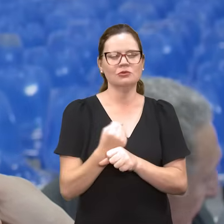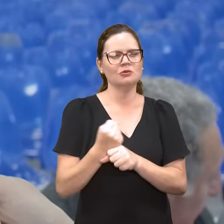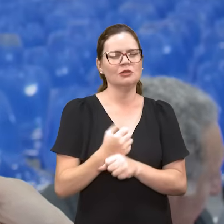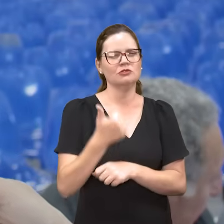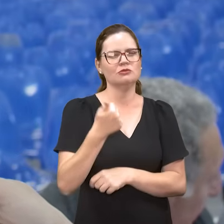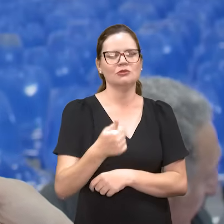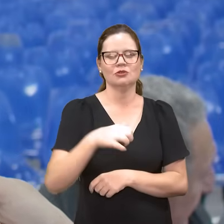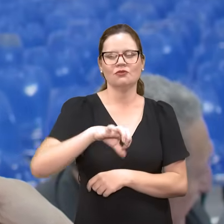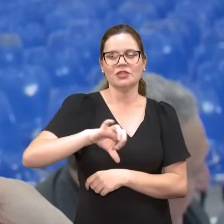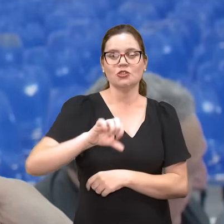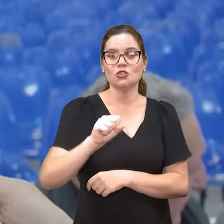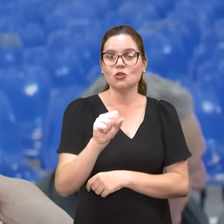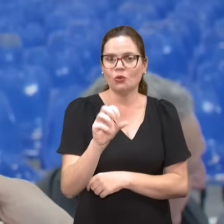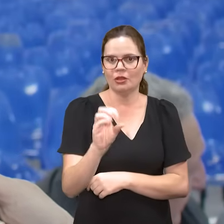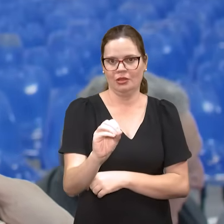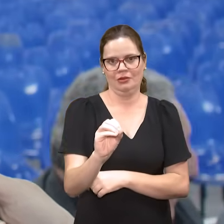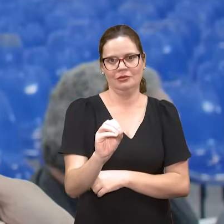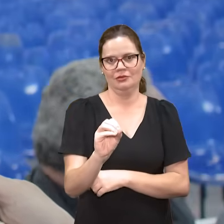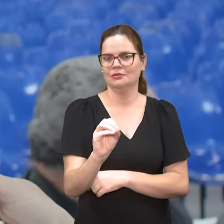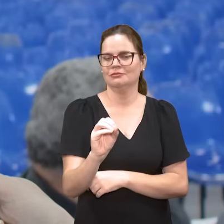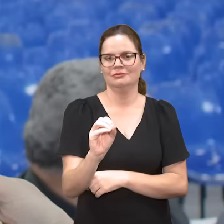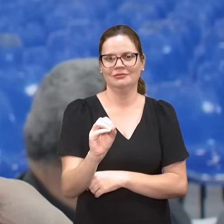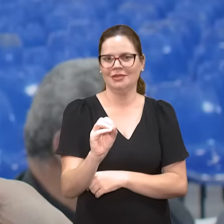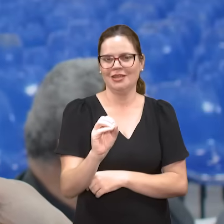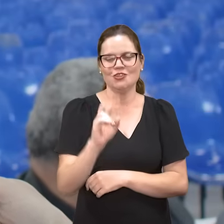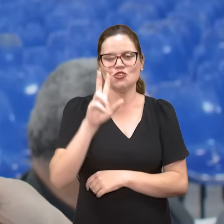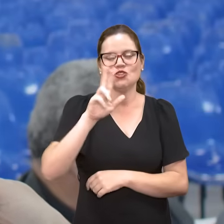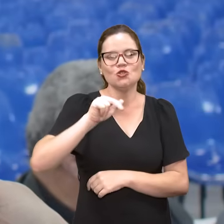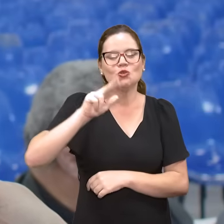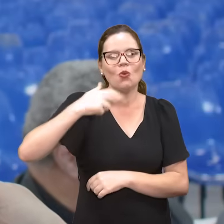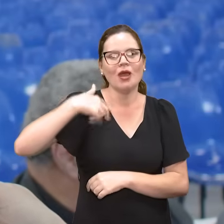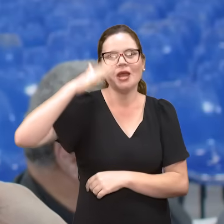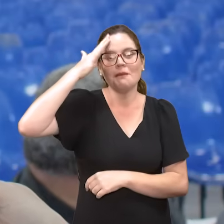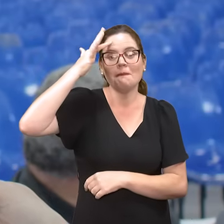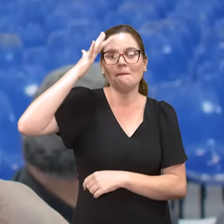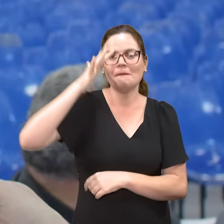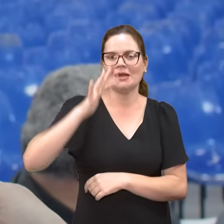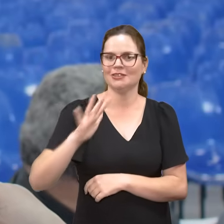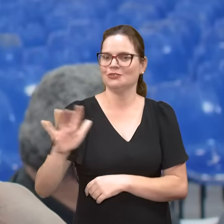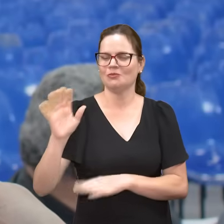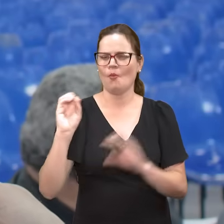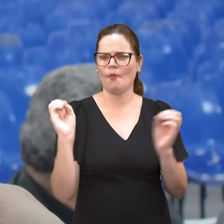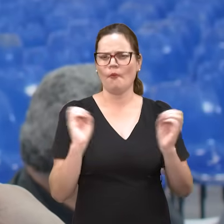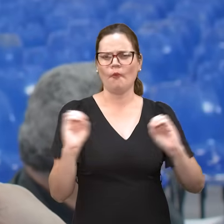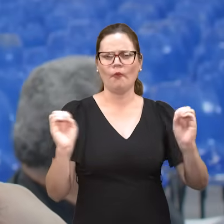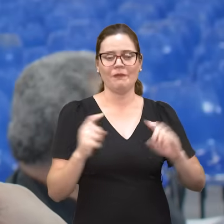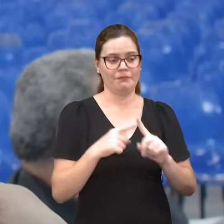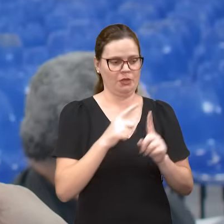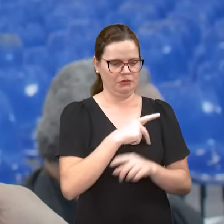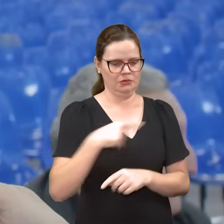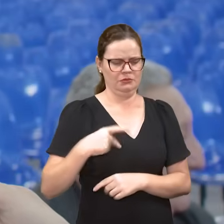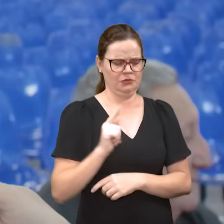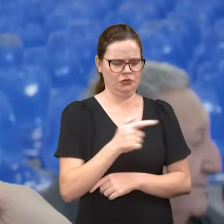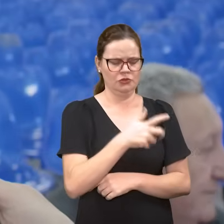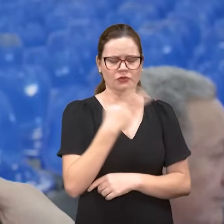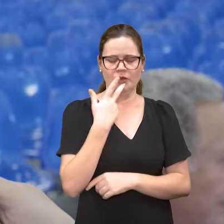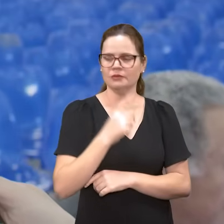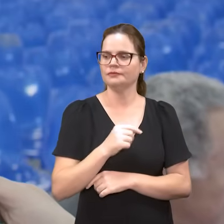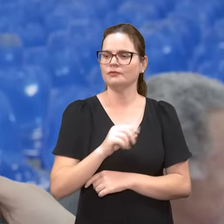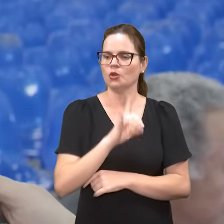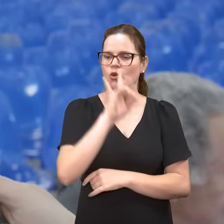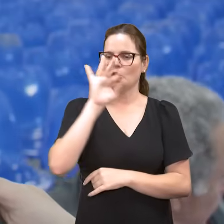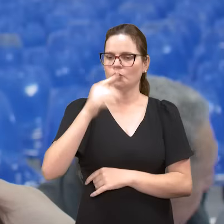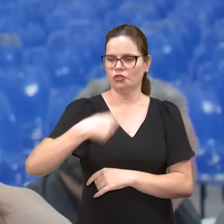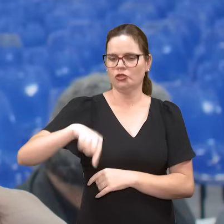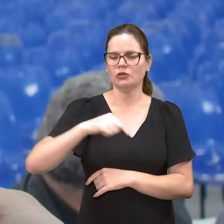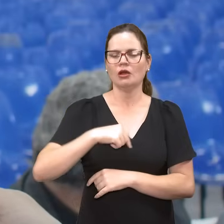década de 80, que isso nem sequer passava na nossa cabeça, e o pastor Gedeuti, ele disse: um dia vamos ter